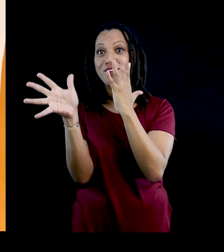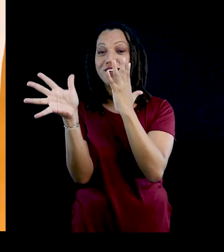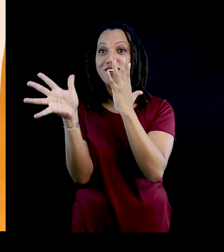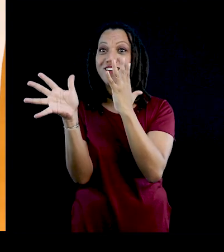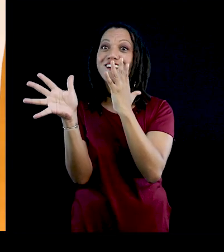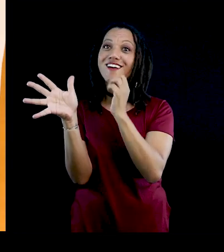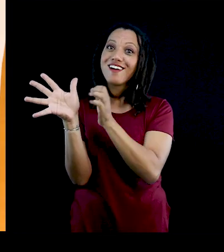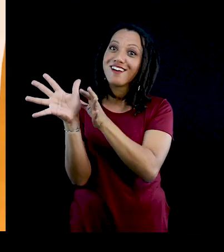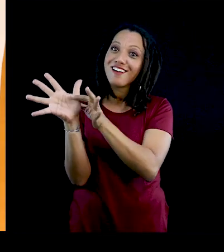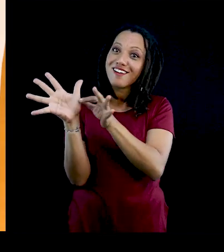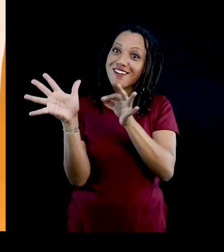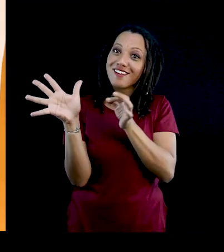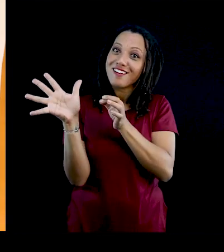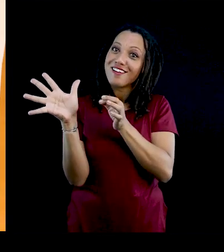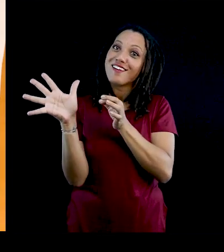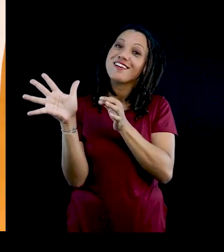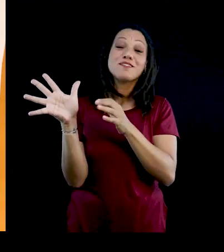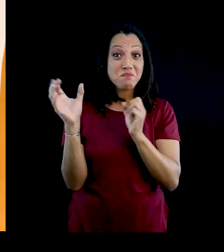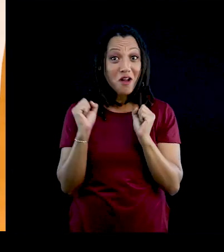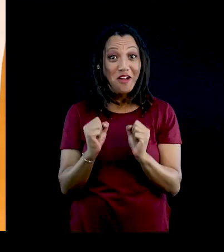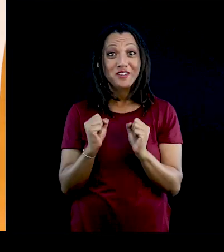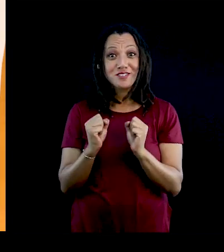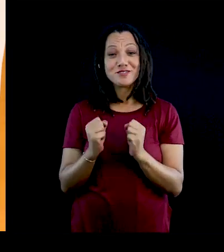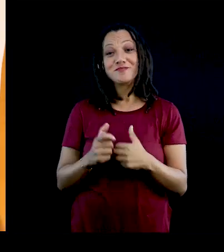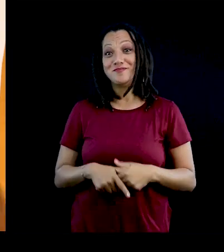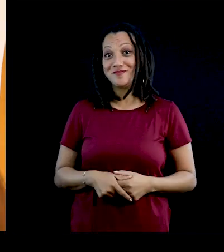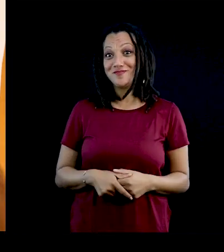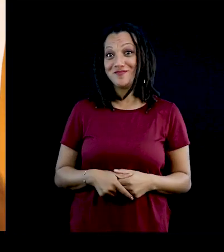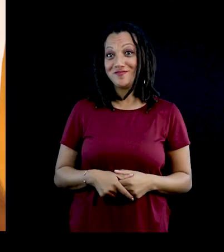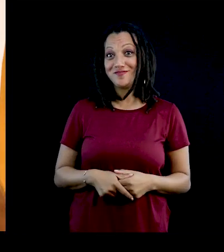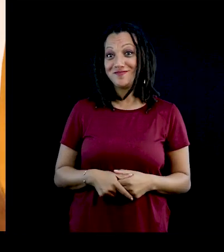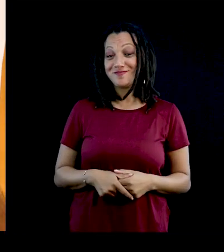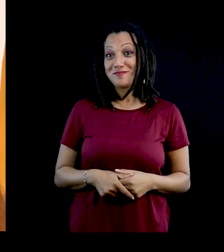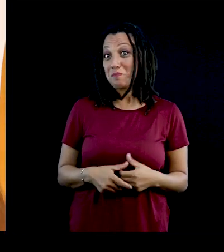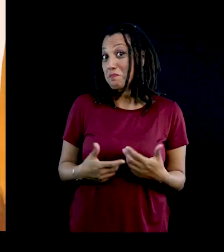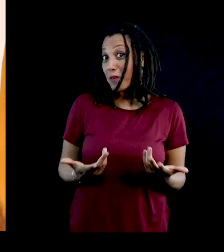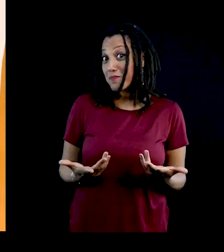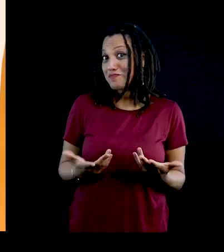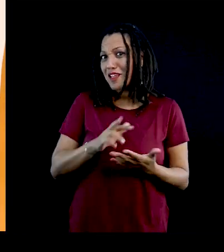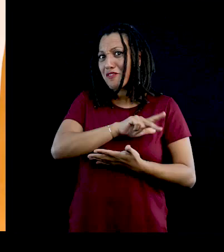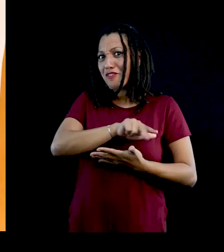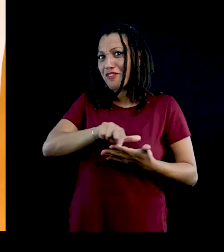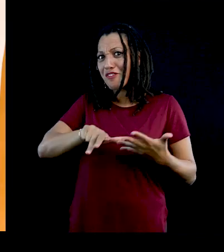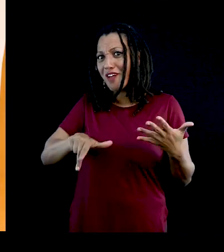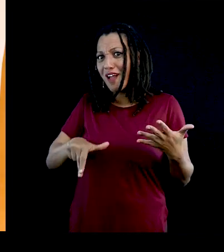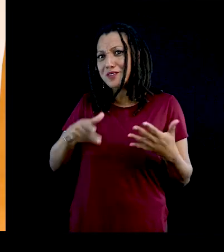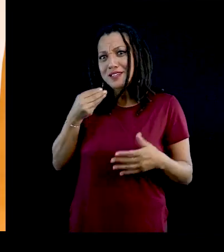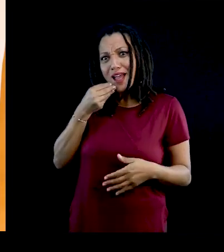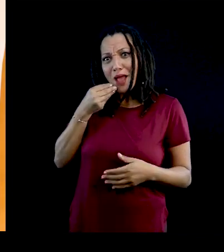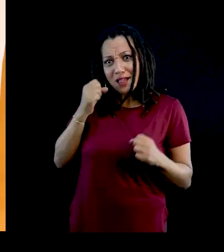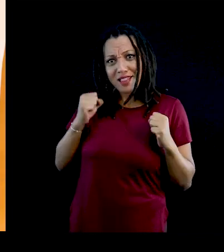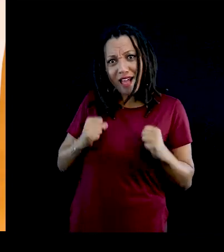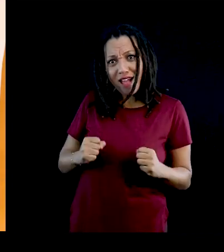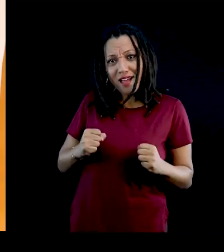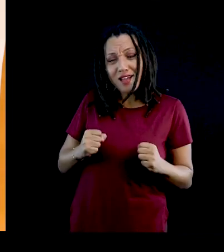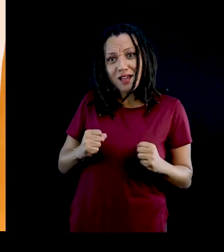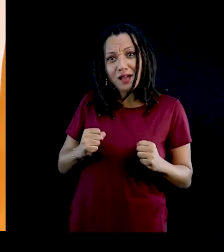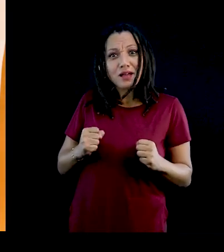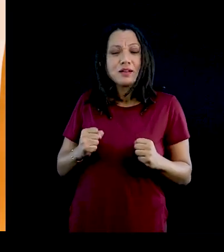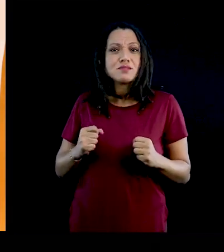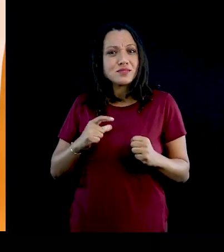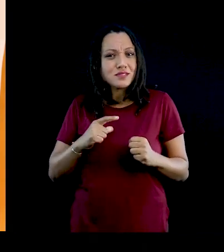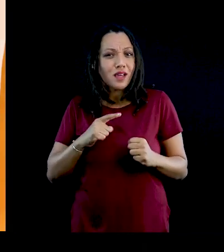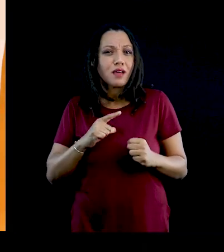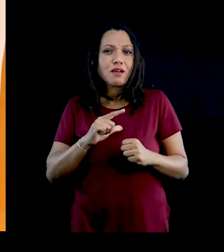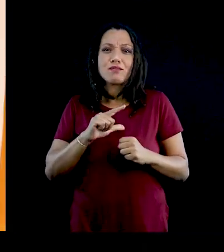florido para ele crescer também. Bom, as possibilidades são muitas e vocês podem até